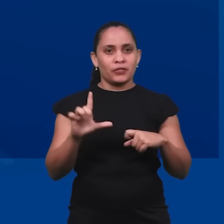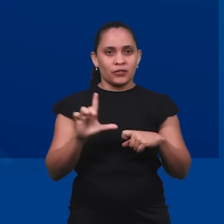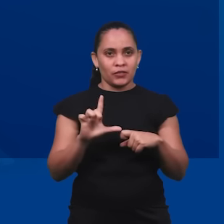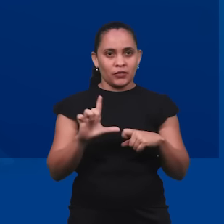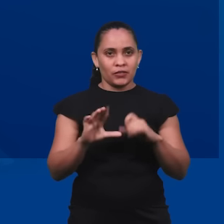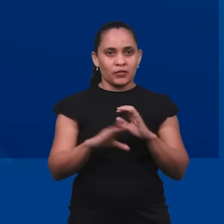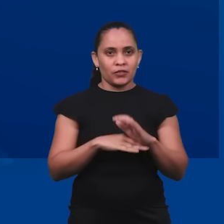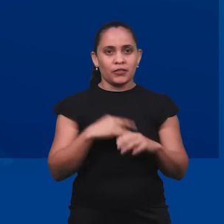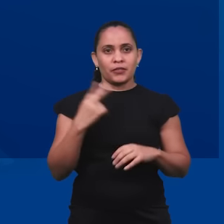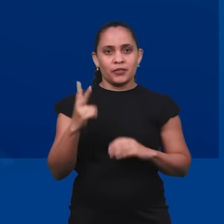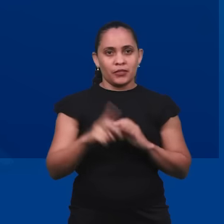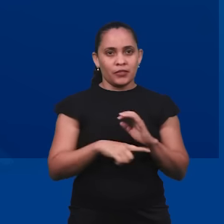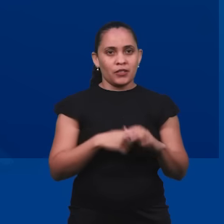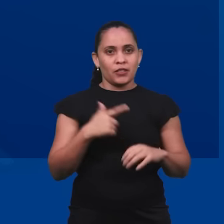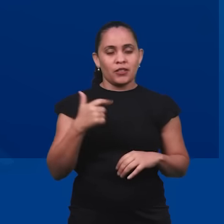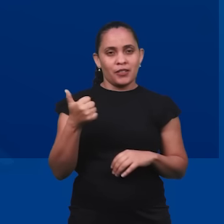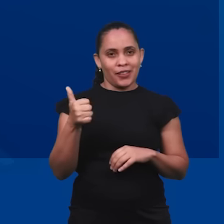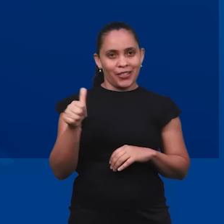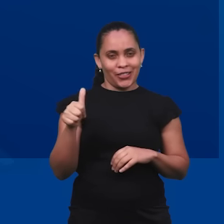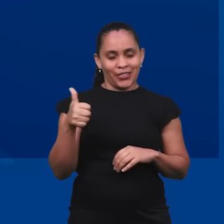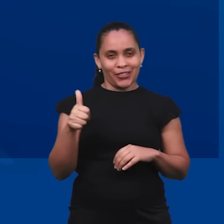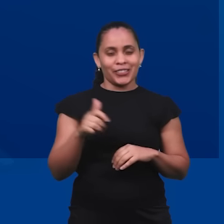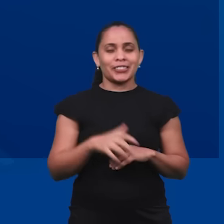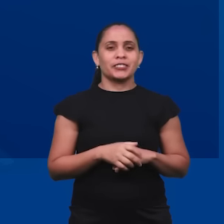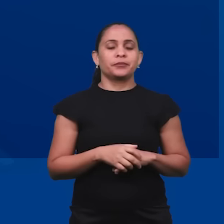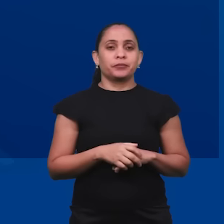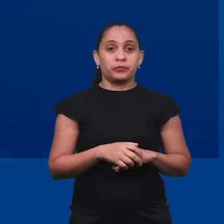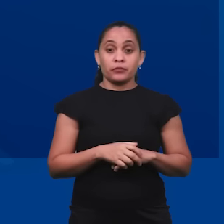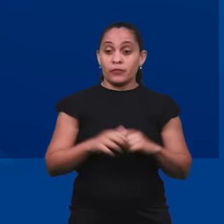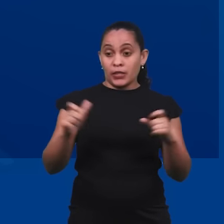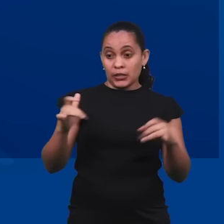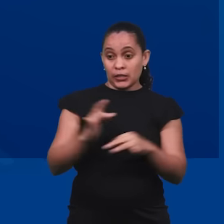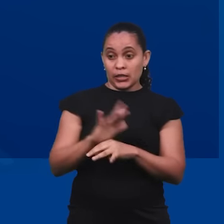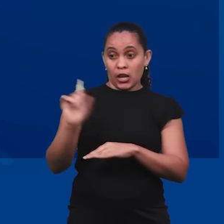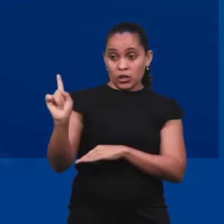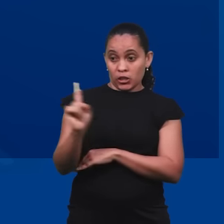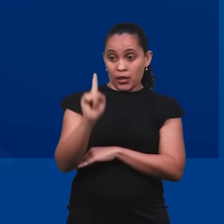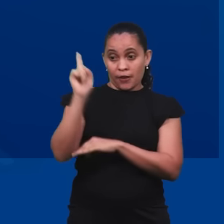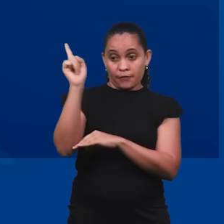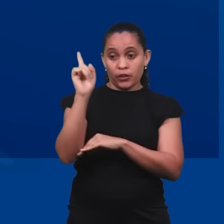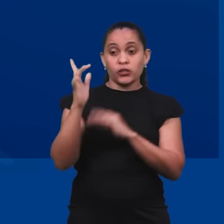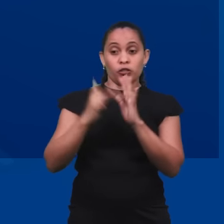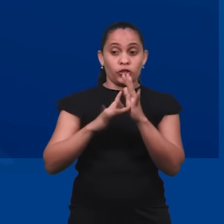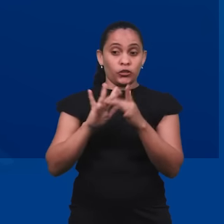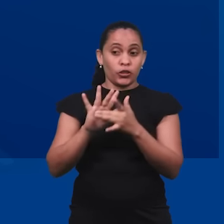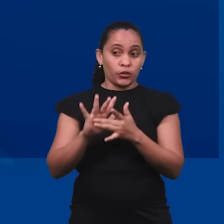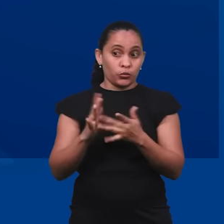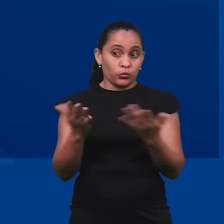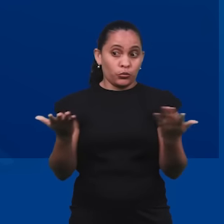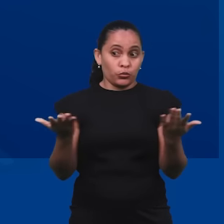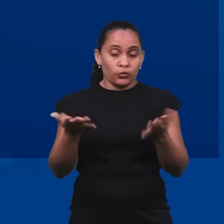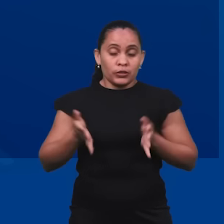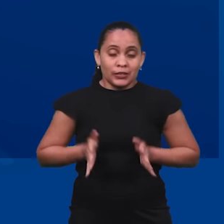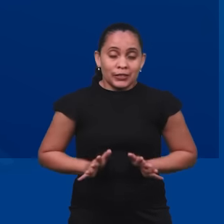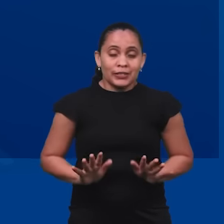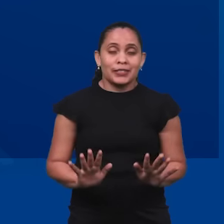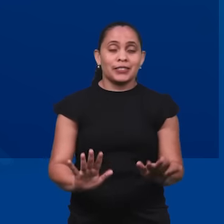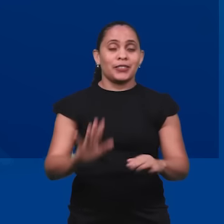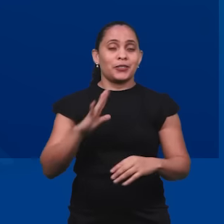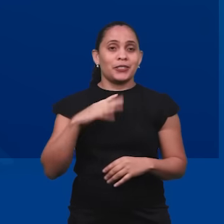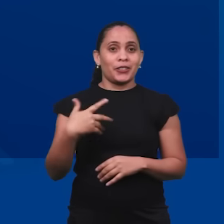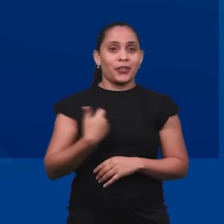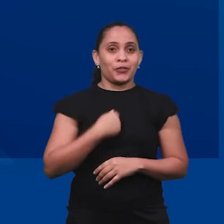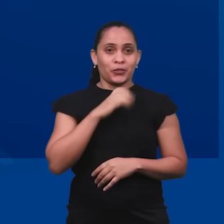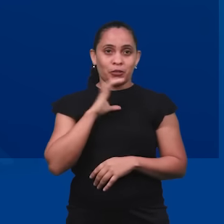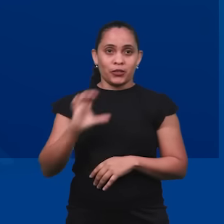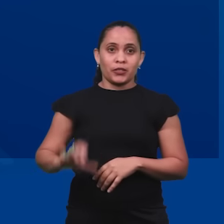capítulo 2, verso 11. Pois na cidade de Davi vos nasceu hoje o Salvador, que é Cristo